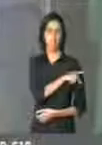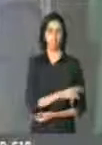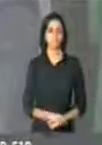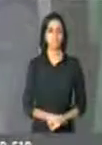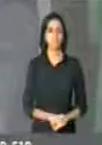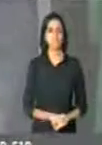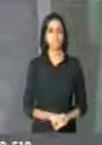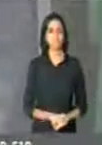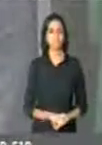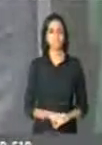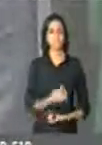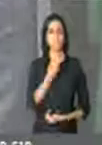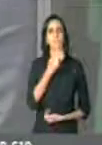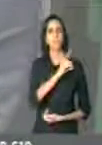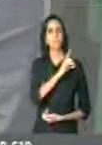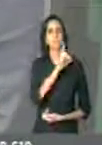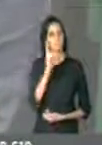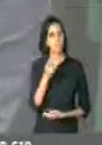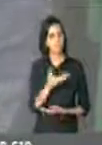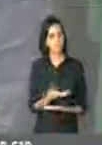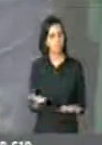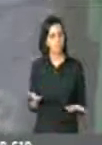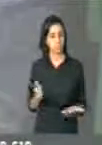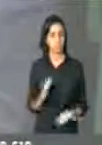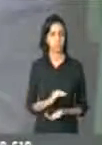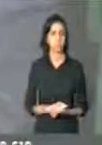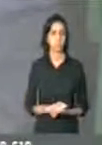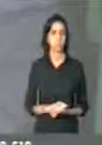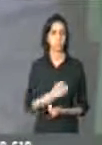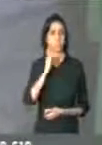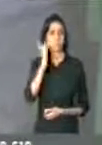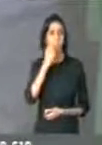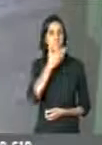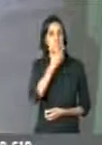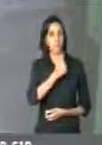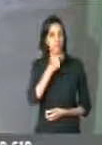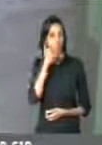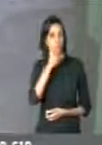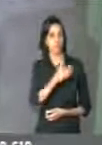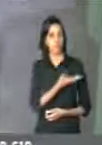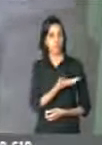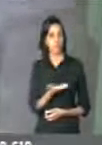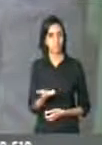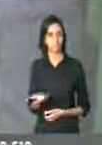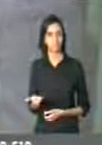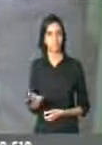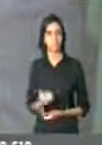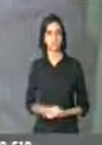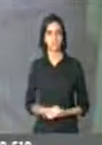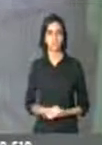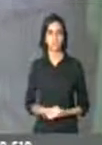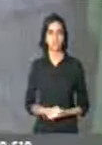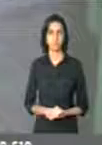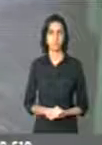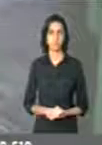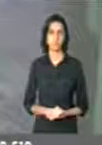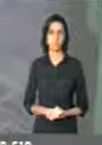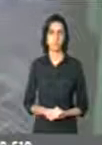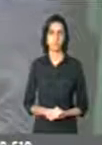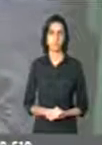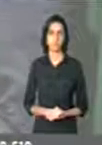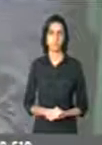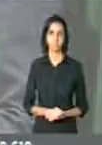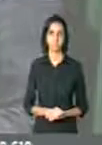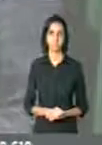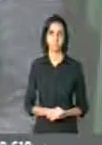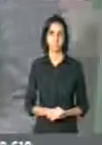Bom dia, senhor presidente, senhoras e senhores deputados e deputadas. Ocupo a